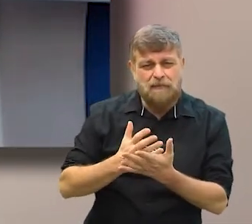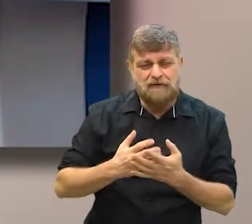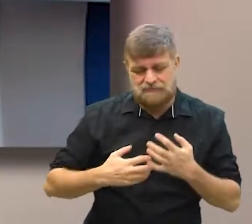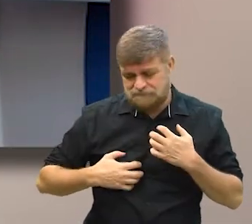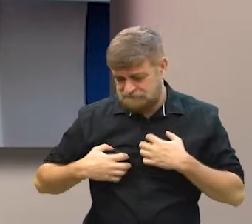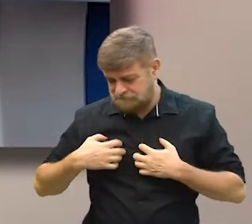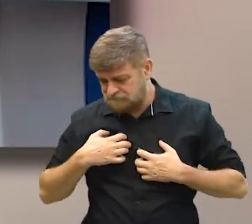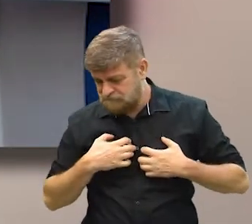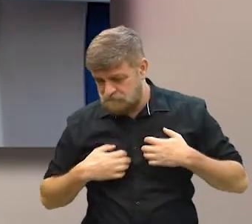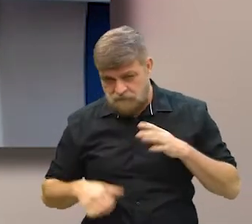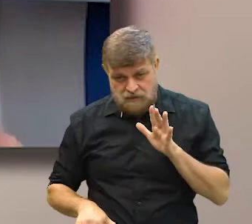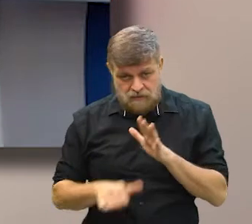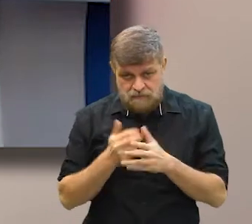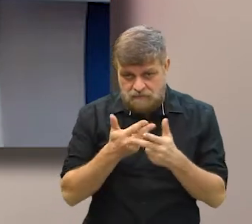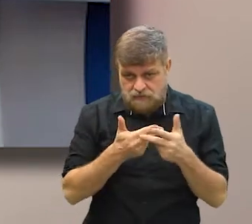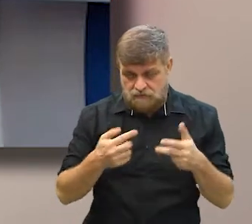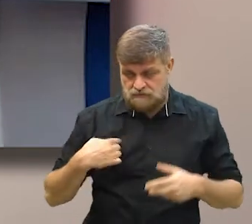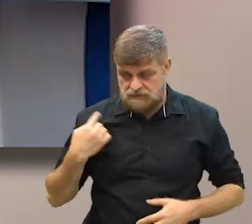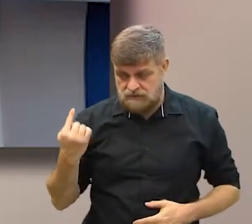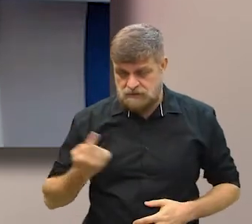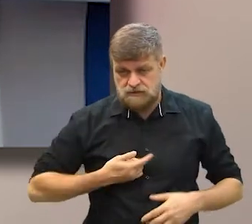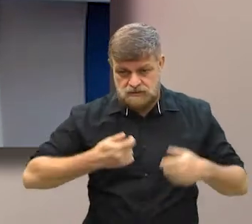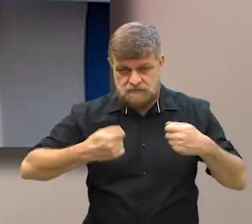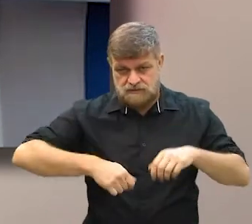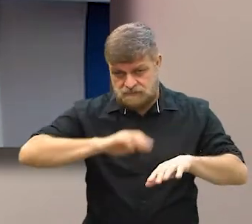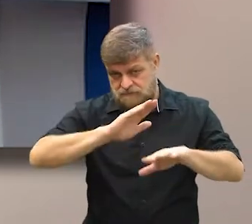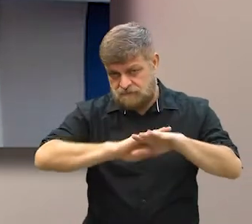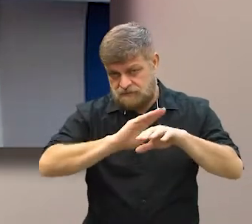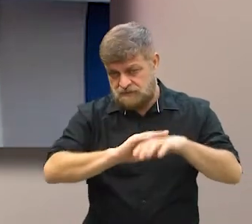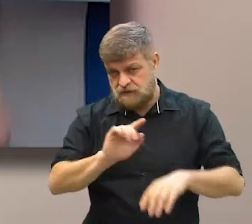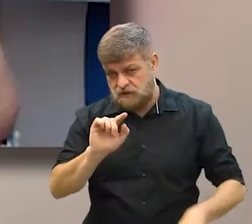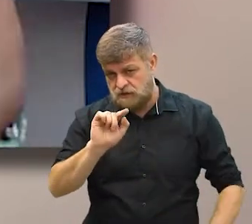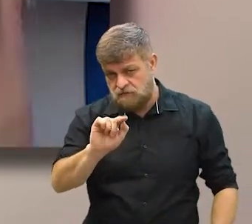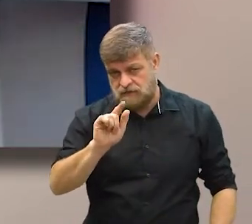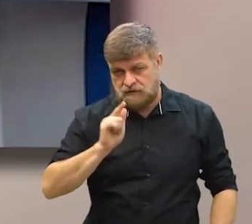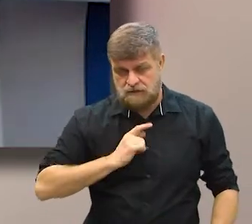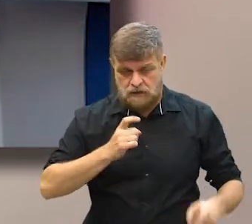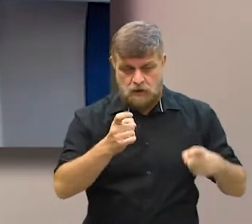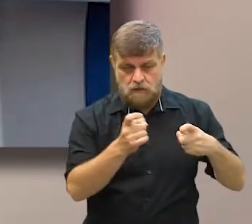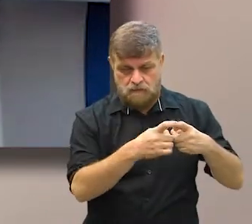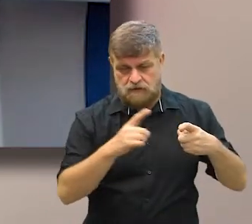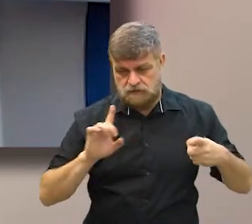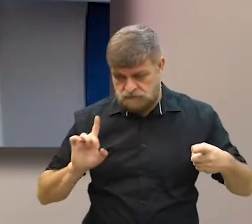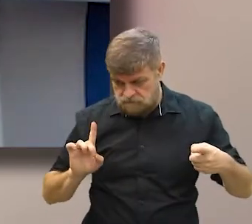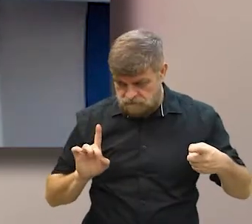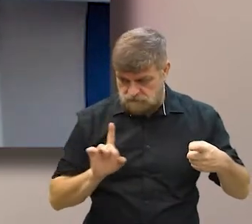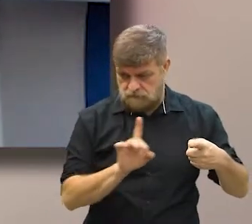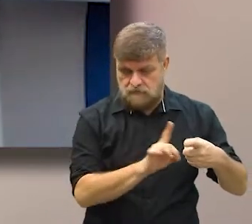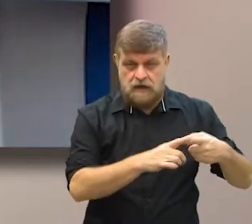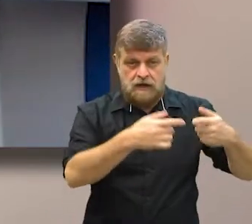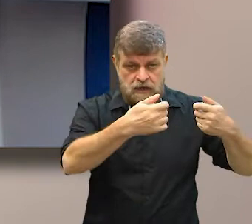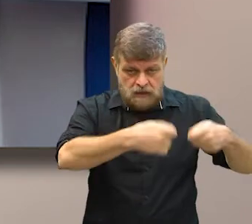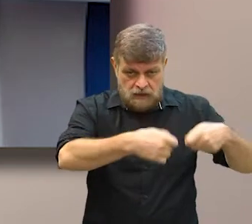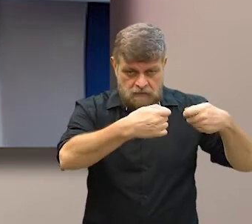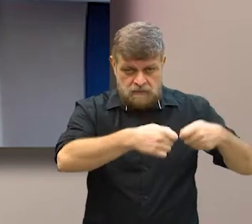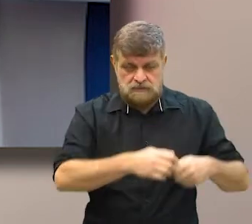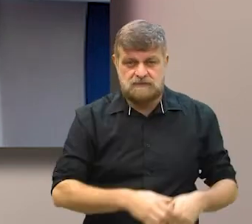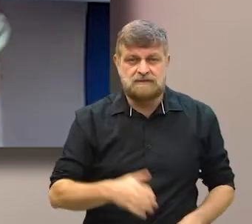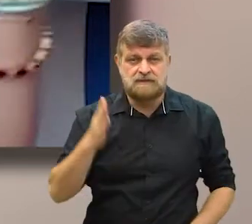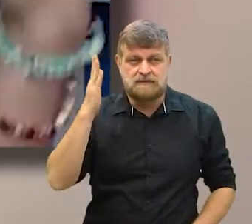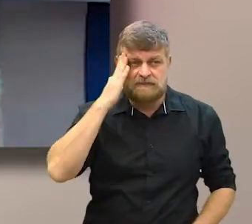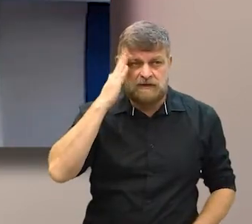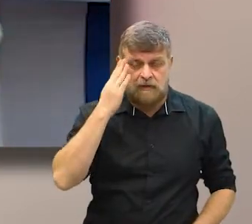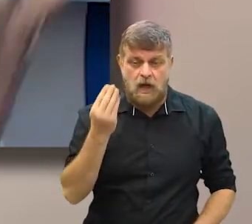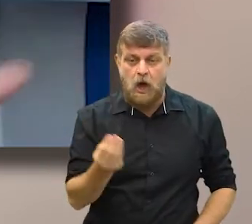com certeza a primeira coisa que você tem que fazer é consultar um médico. Você precisa checar